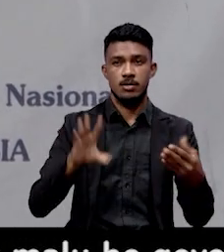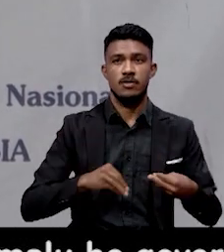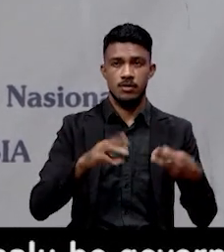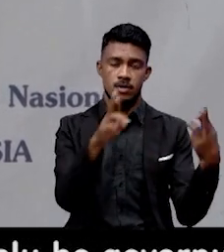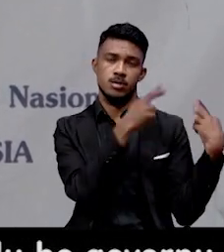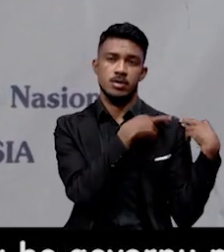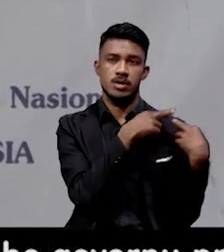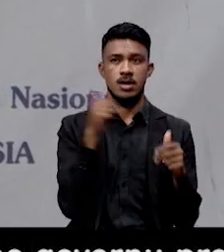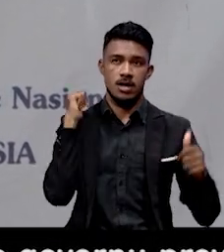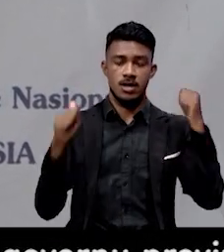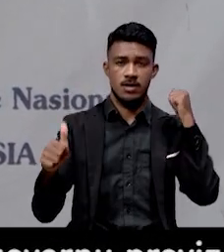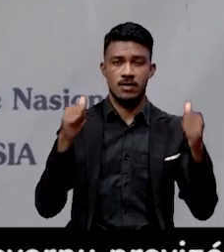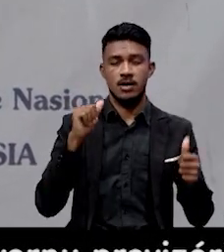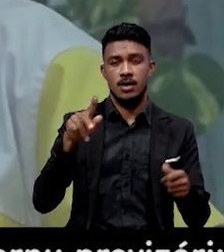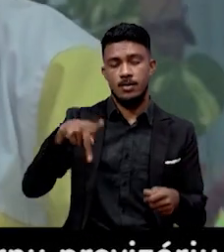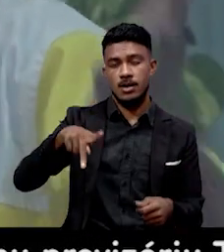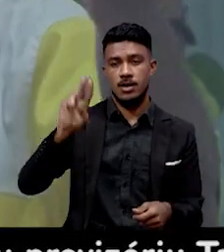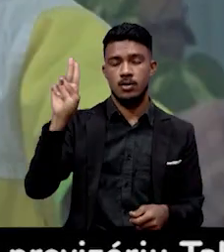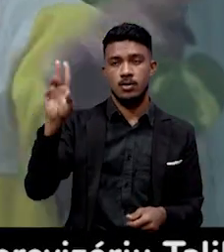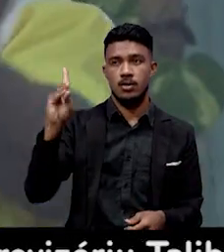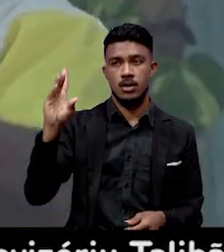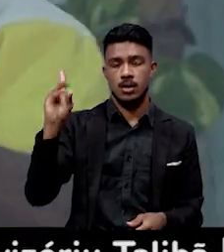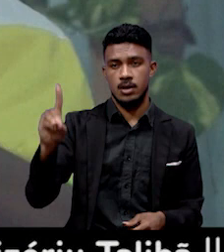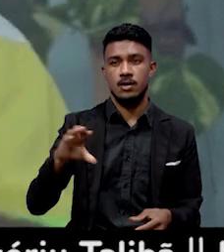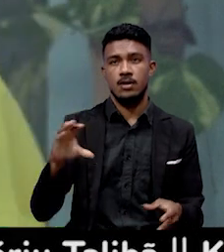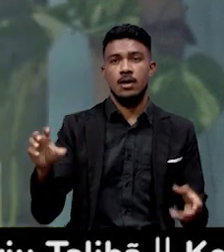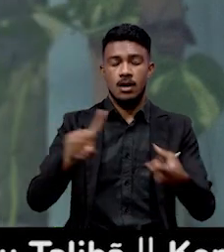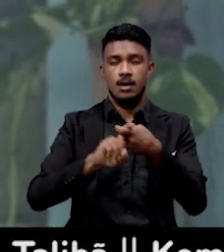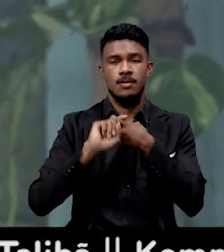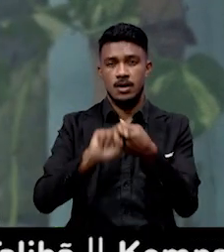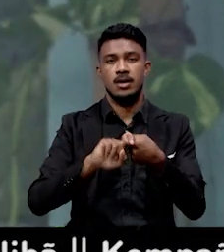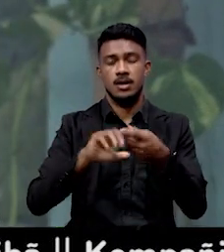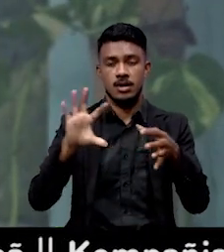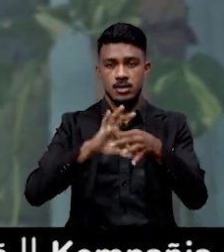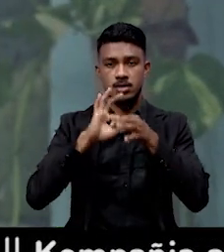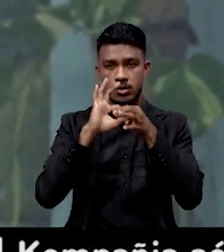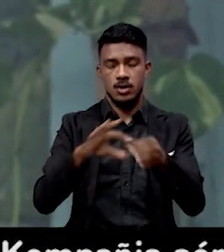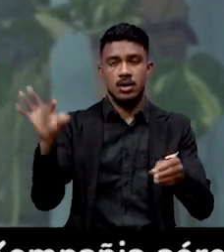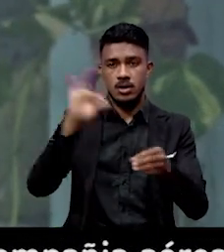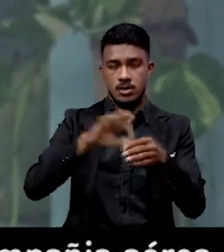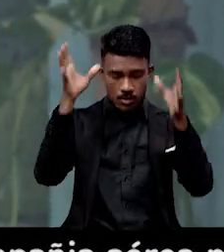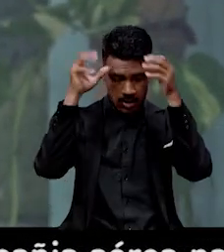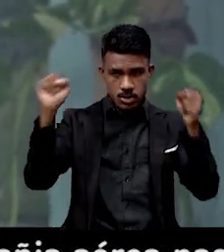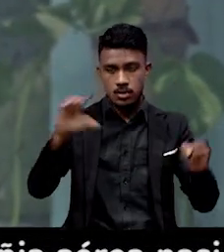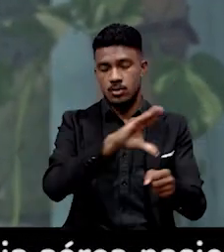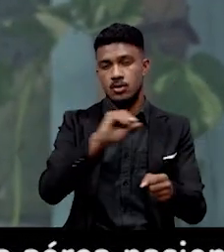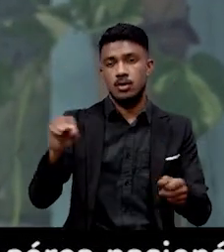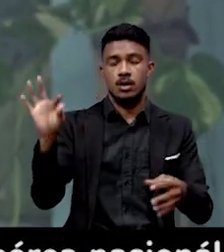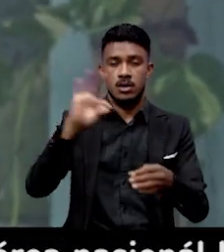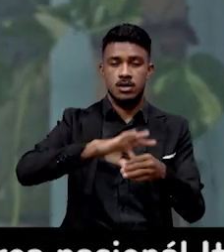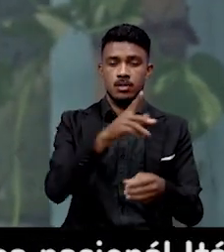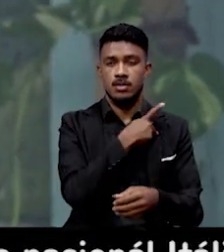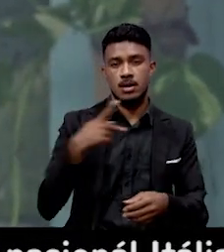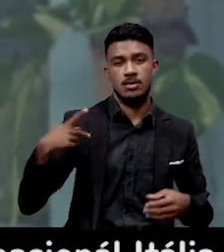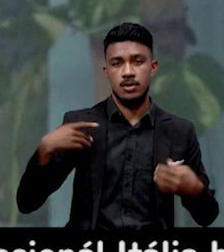atividade diário PUDD nian, podi hametin lutan estrutura ato enfrenta eleição presidencial no eleição parlamentar. E